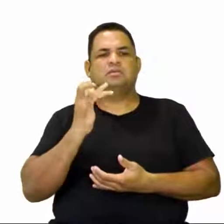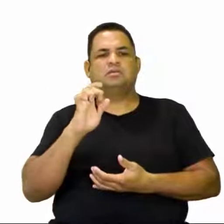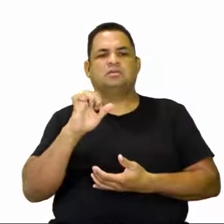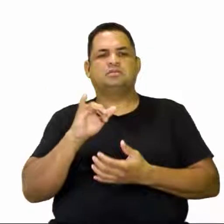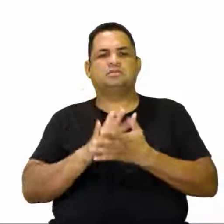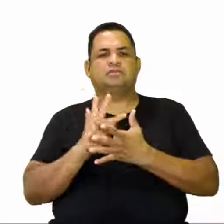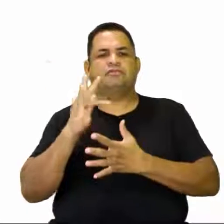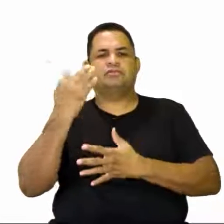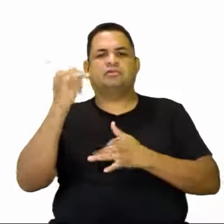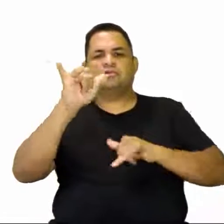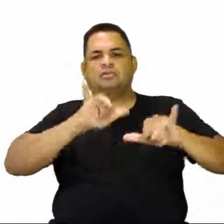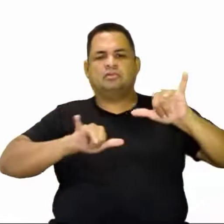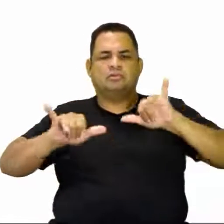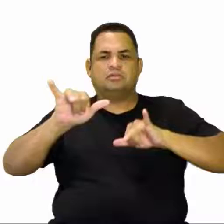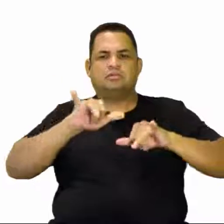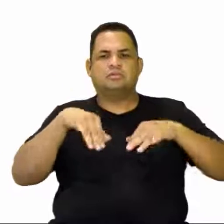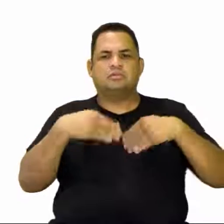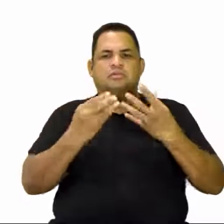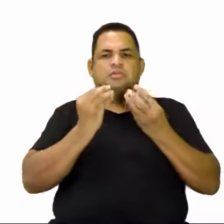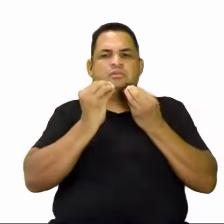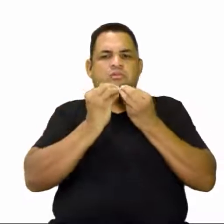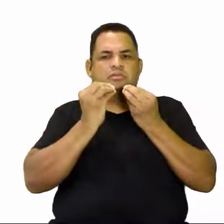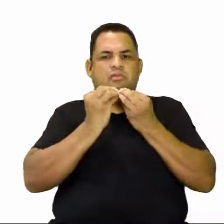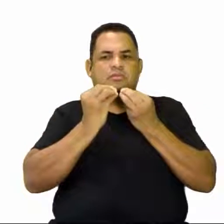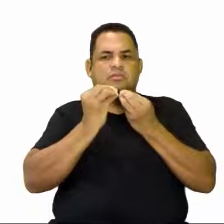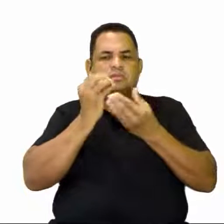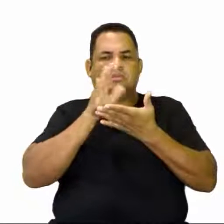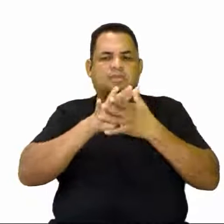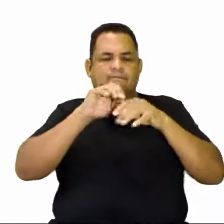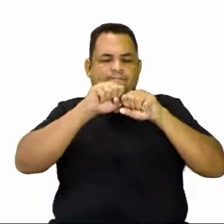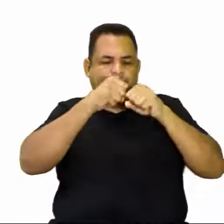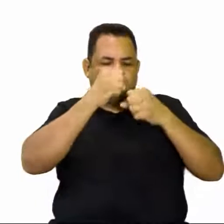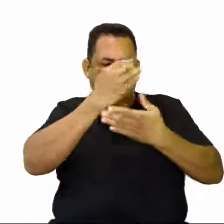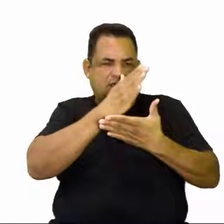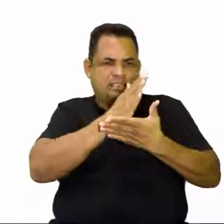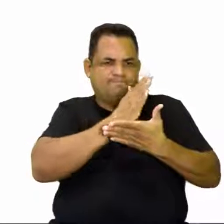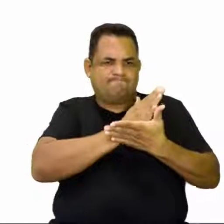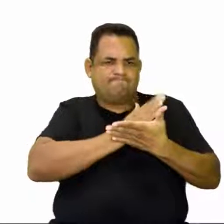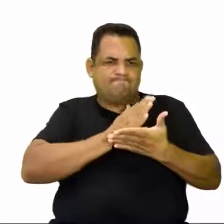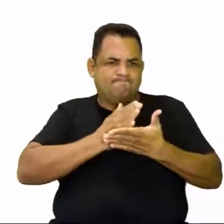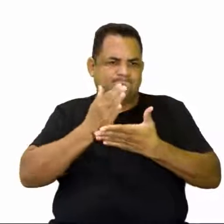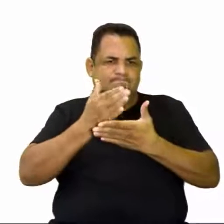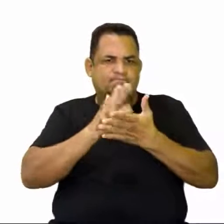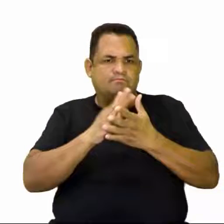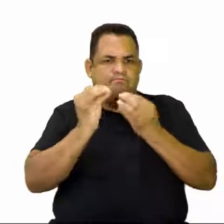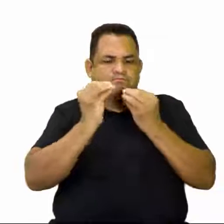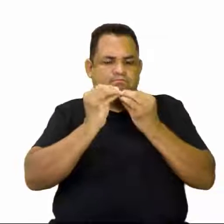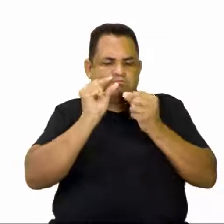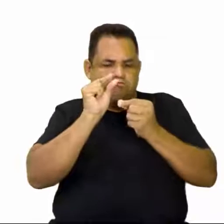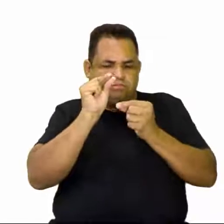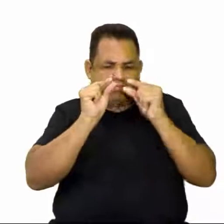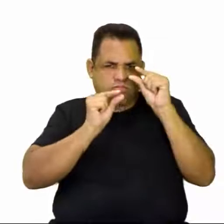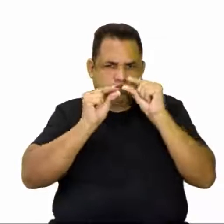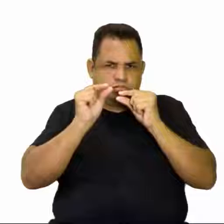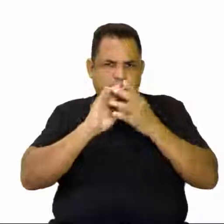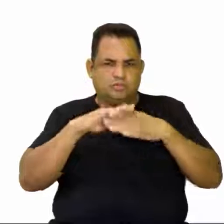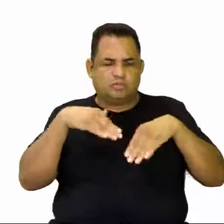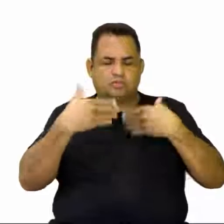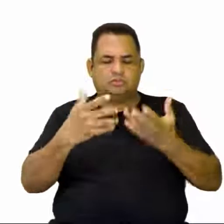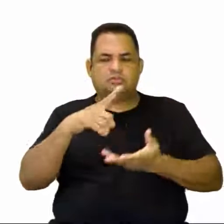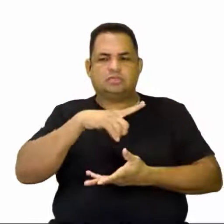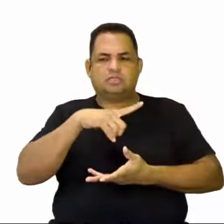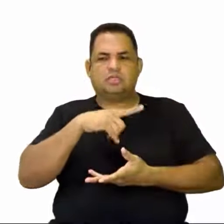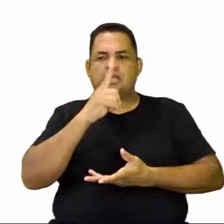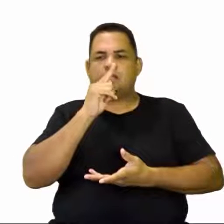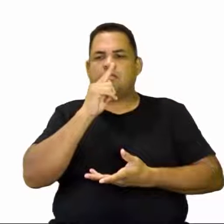um fenômeno químico no qual a molécula ela é o que, ó? Quebrada em moléculas menores na presença